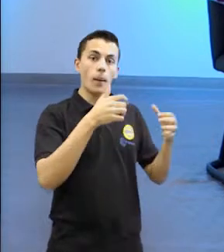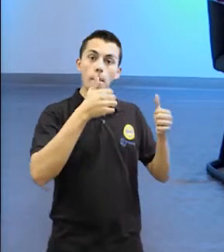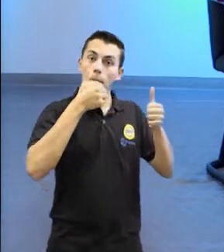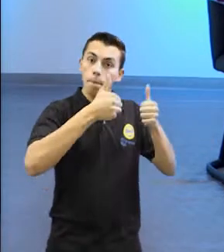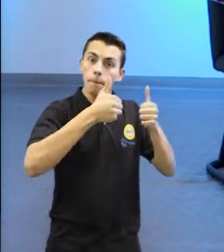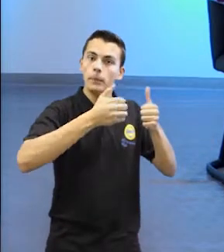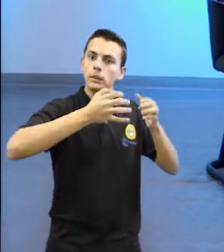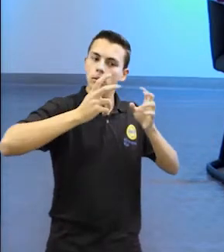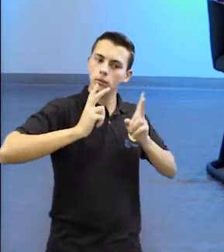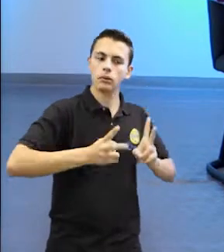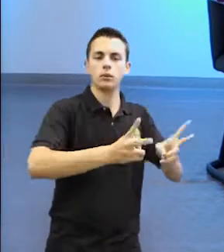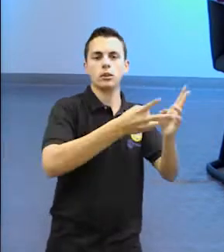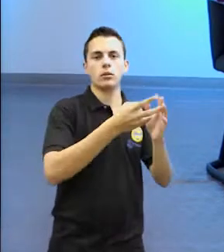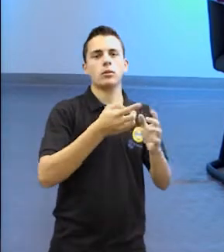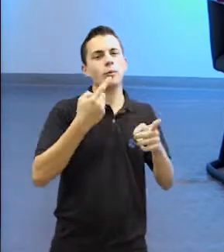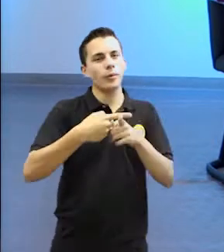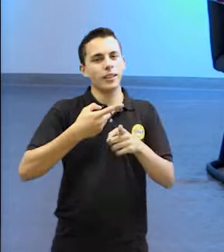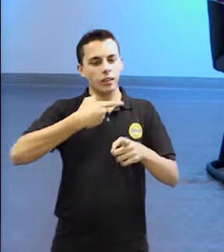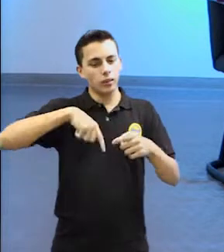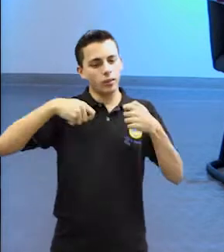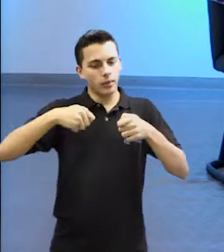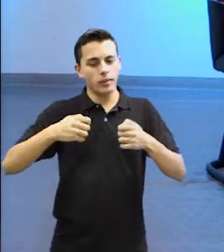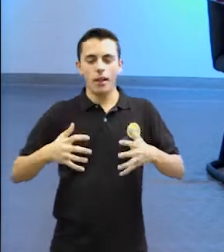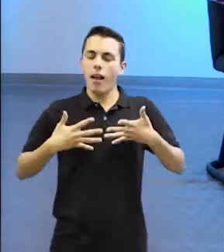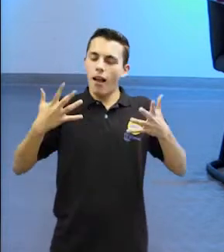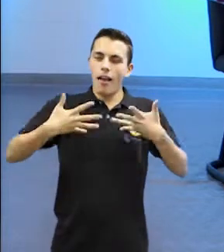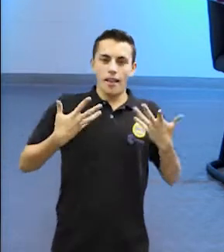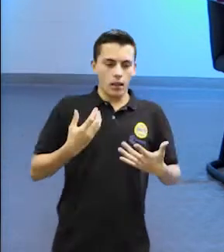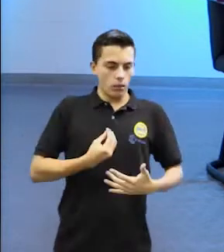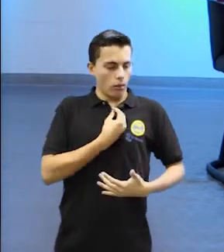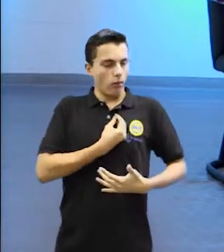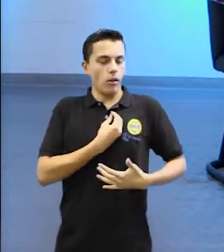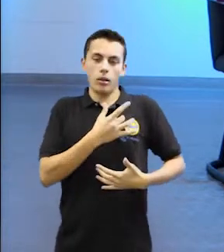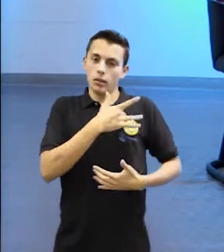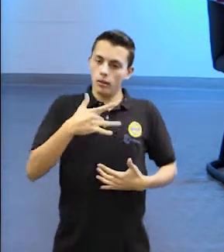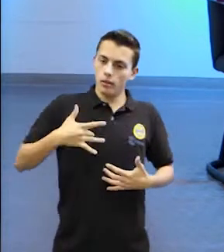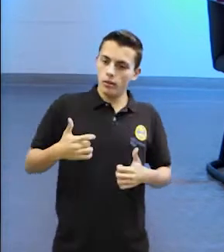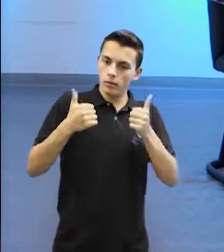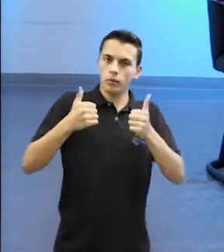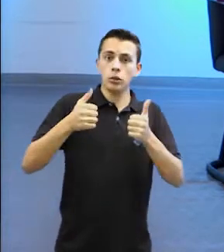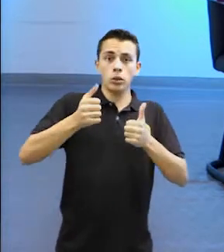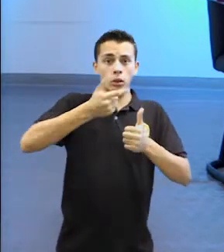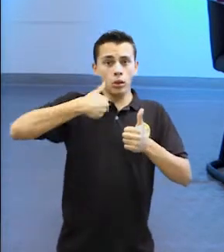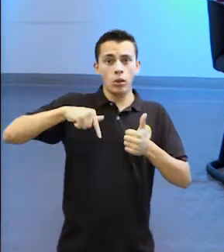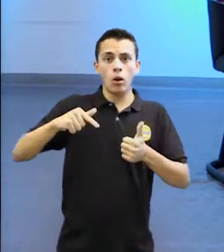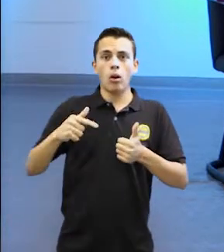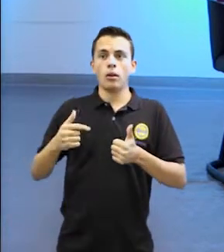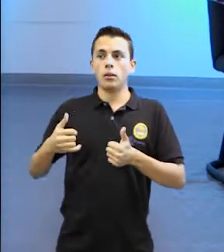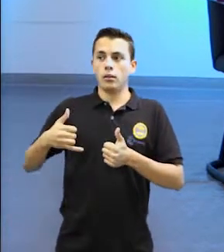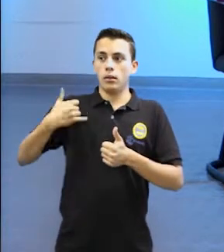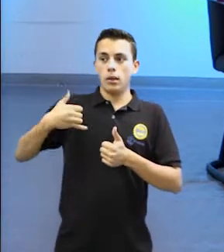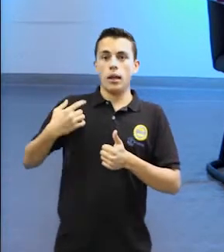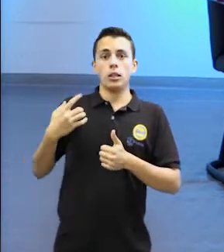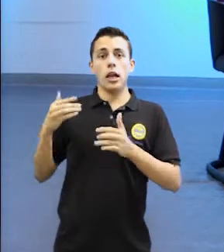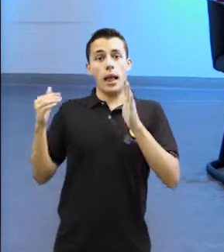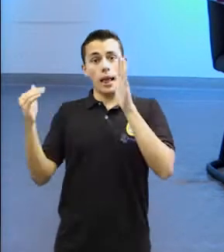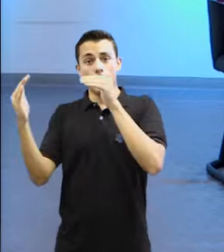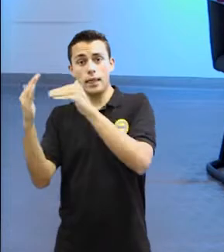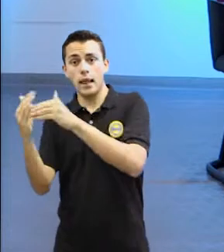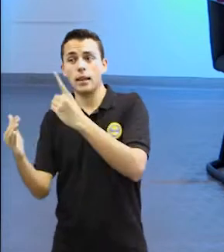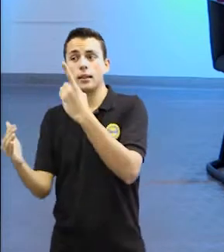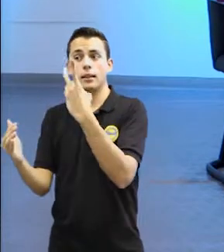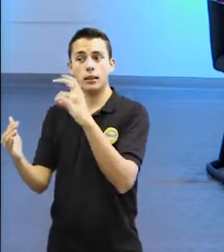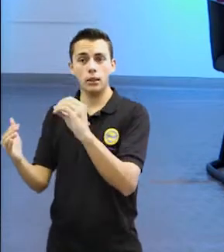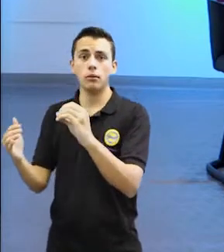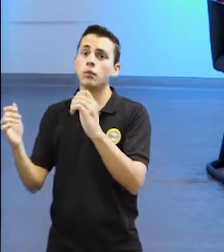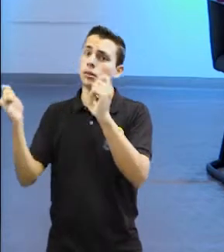que celebrar a vida com saúde, né? É isso Somos mesmo. Programados para viver 120 anos. E por que alguns partem tão antes